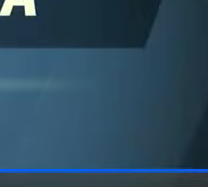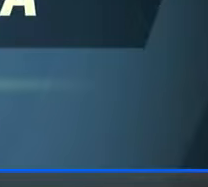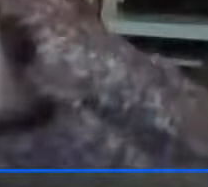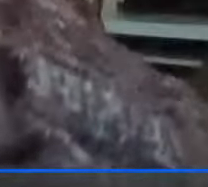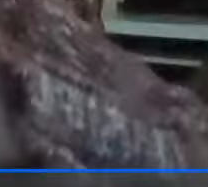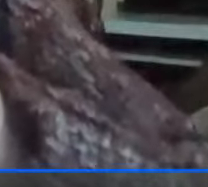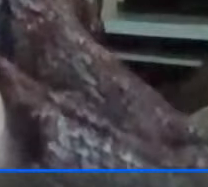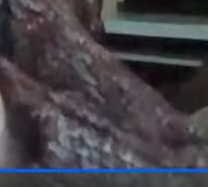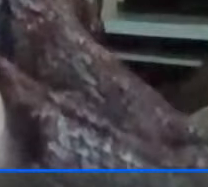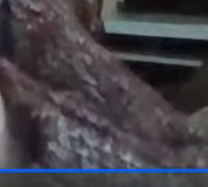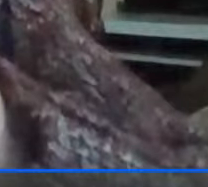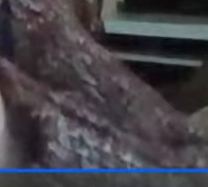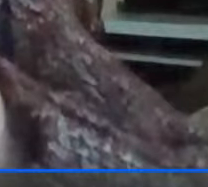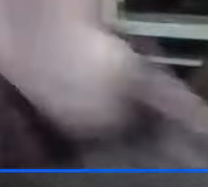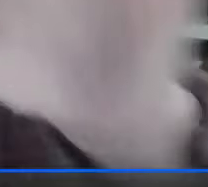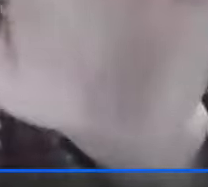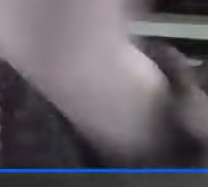estão centralizando